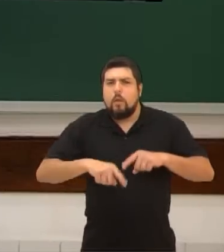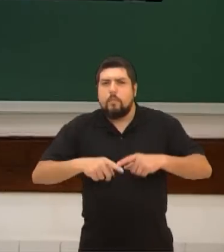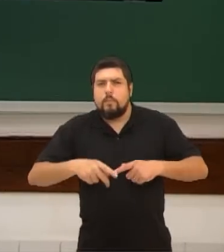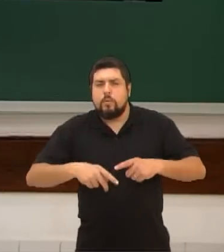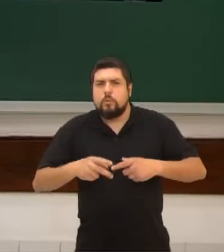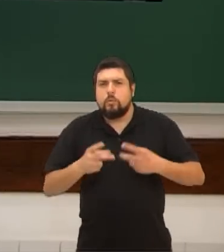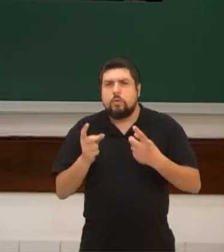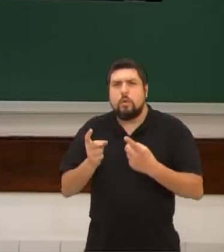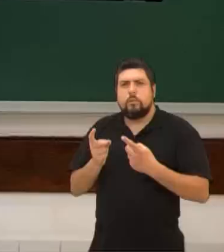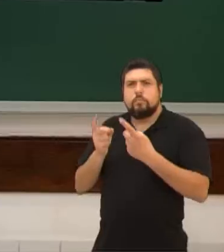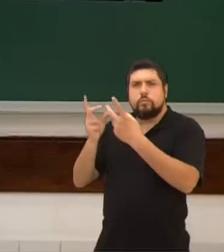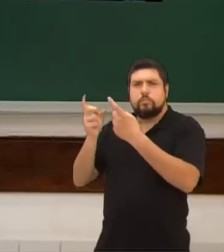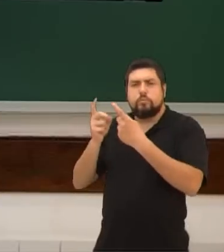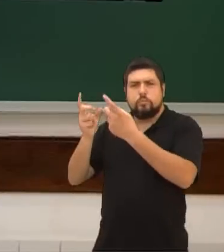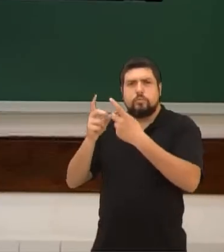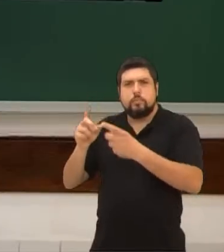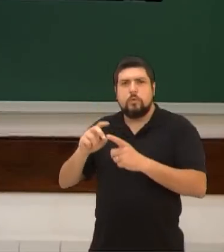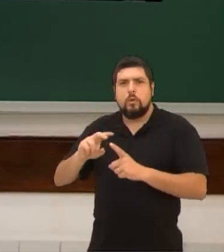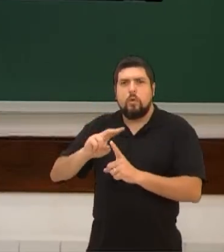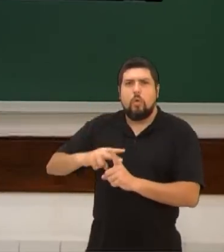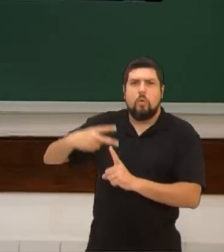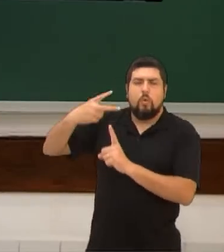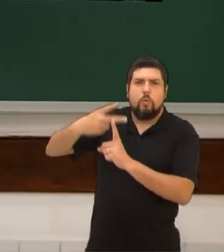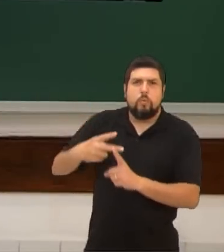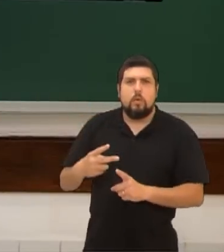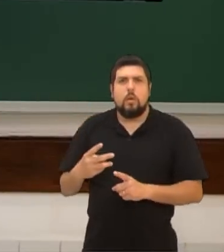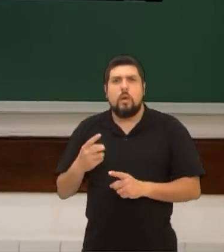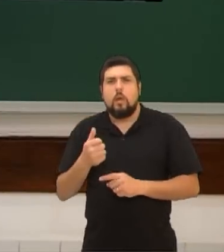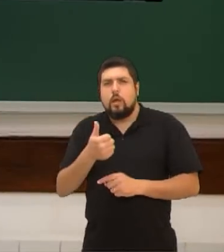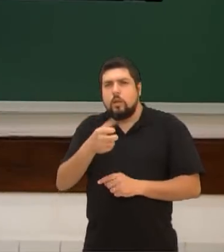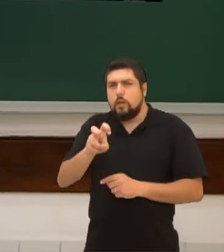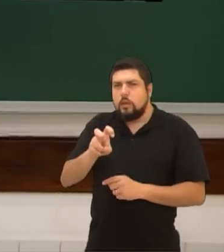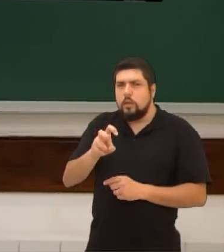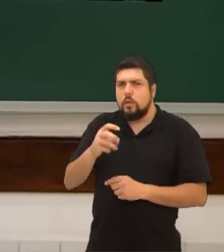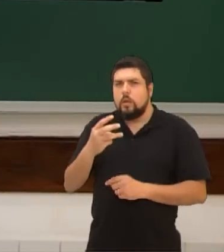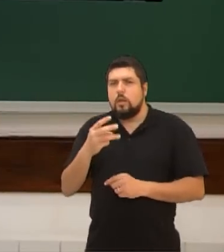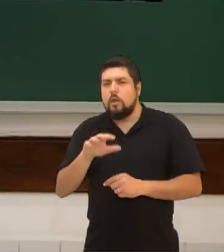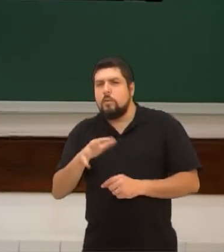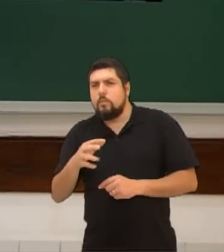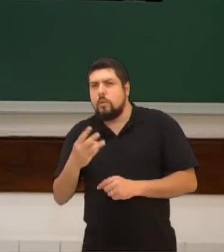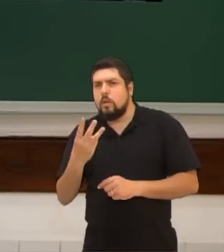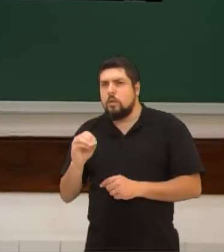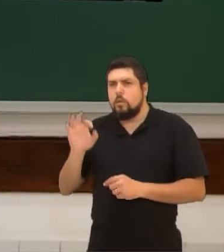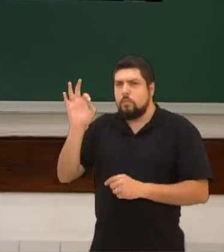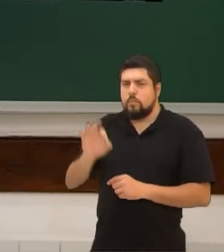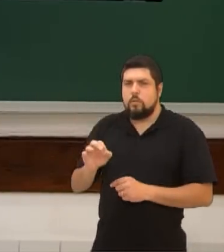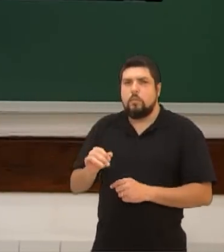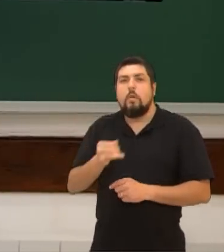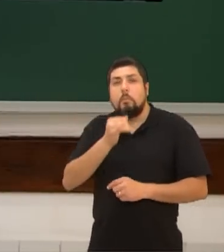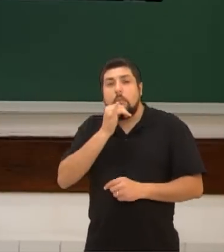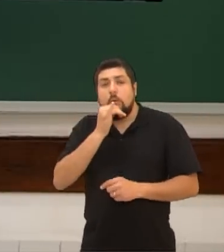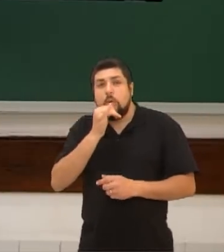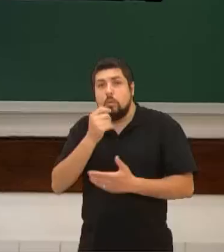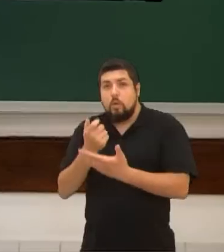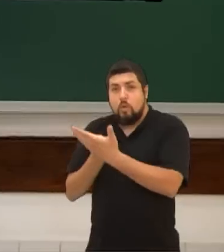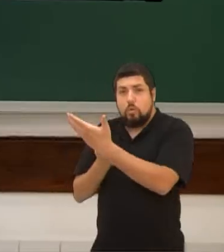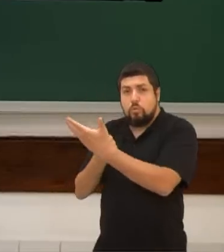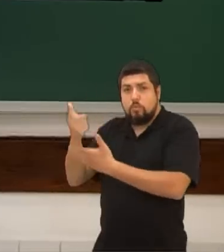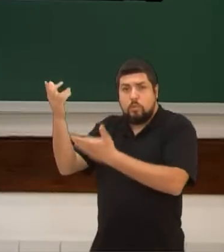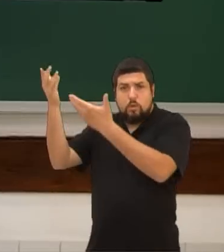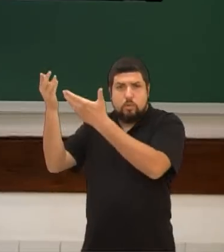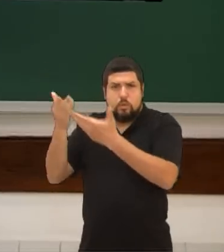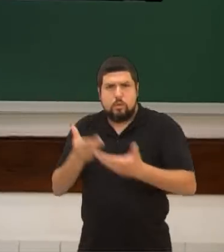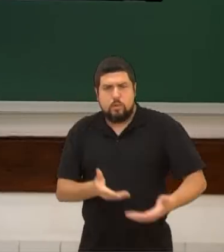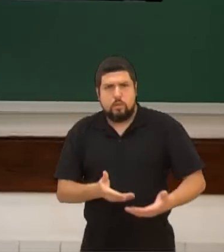15% para 30%. Então, o imposto, um produto que pagava 15% de imposto, vamos fazer aqui, se ele